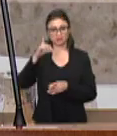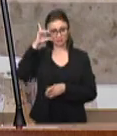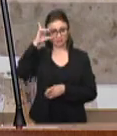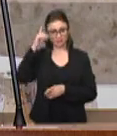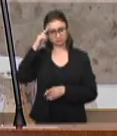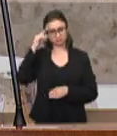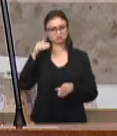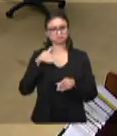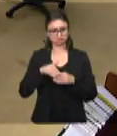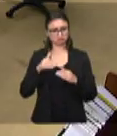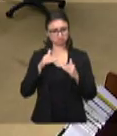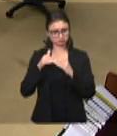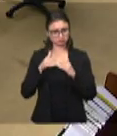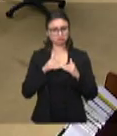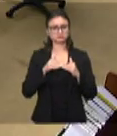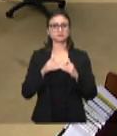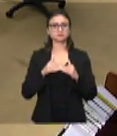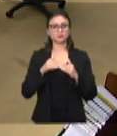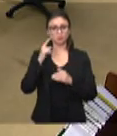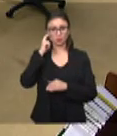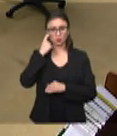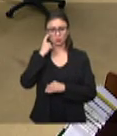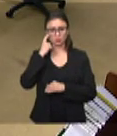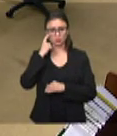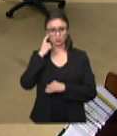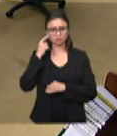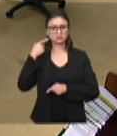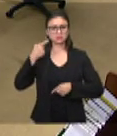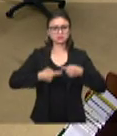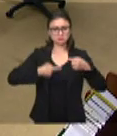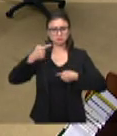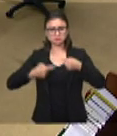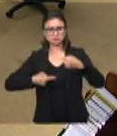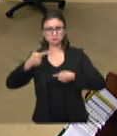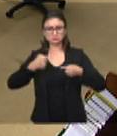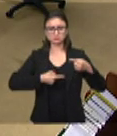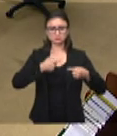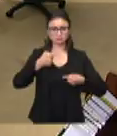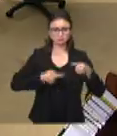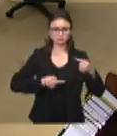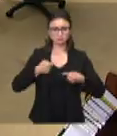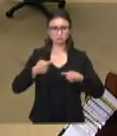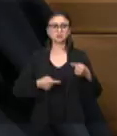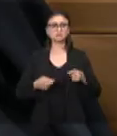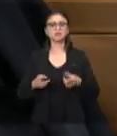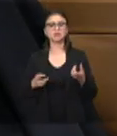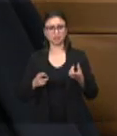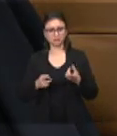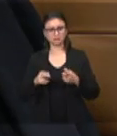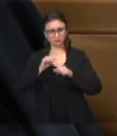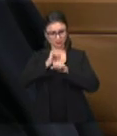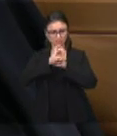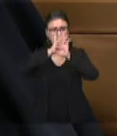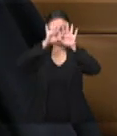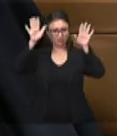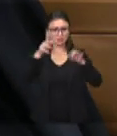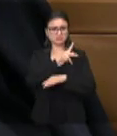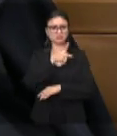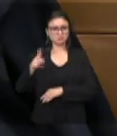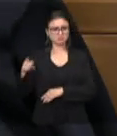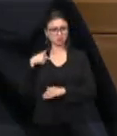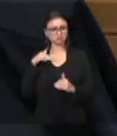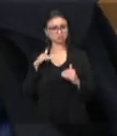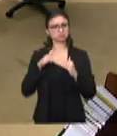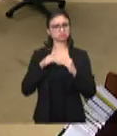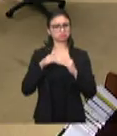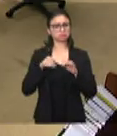presidente. Ministro Nunes Marques. Após os debates e a construção que foi feita, ficou muito claro, presidente. Eu estou de acordo